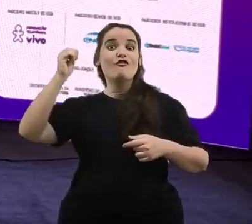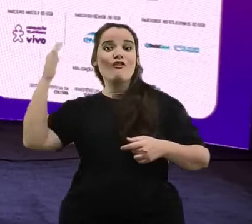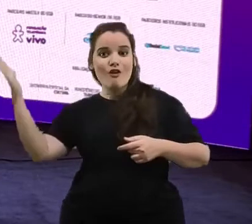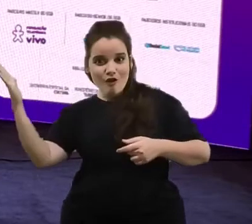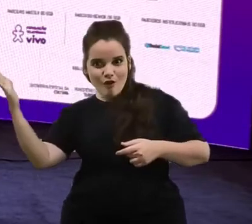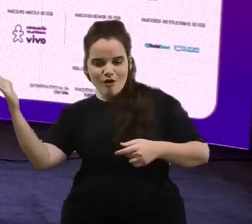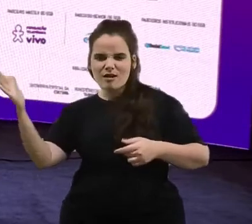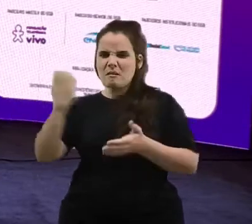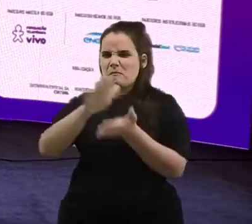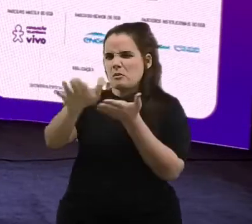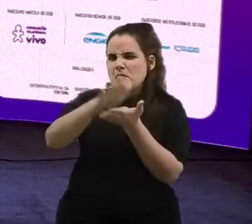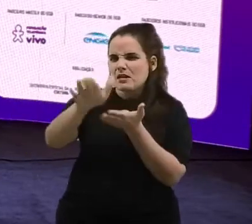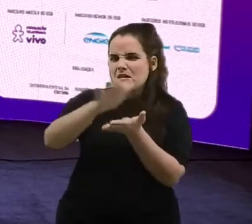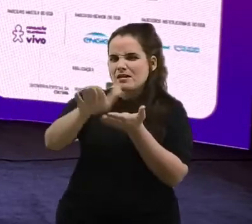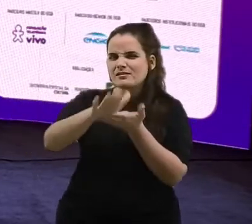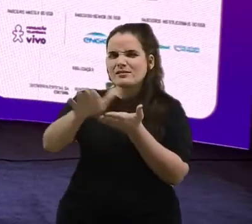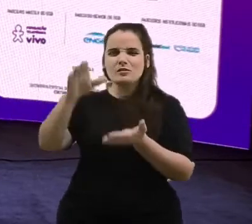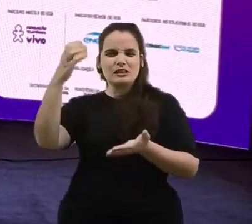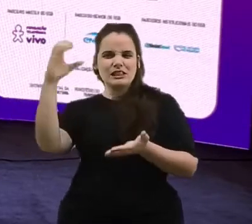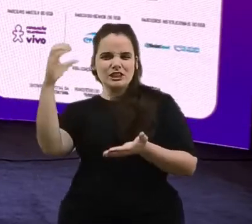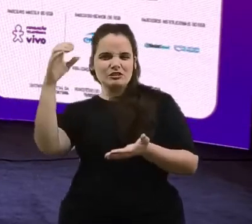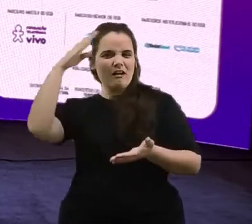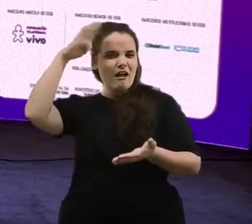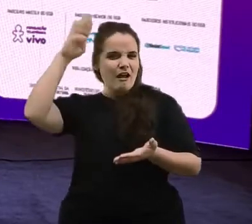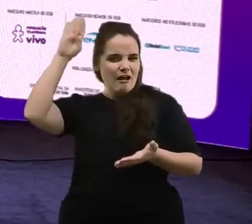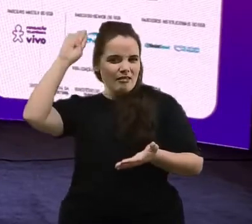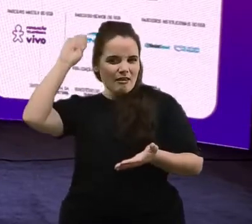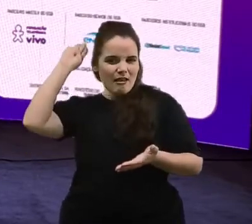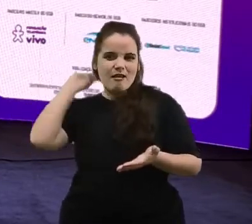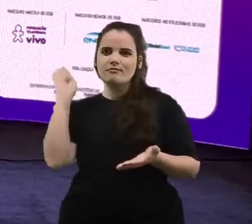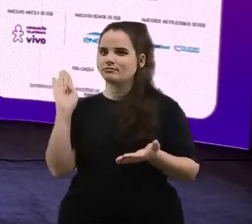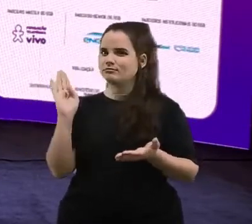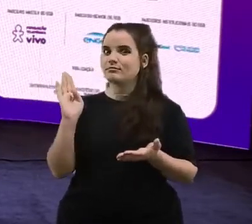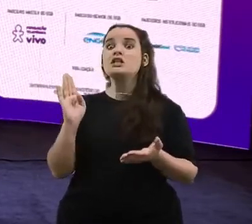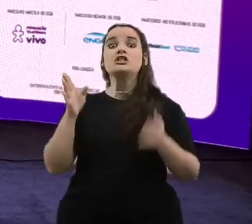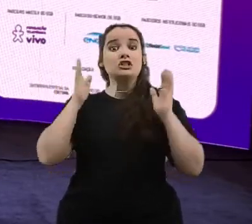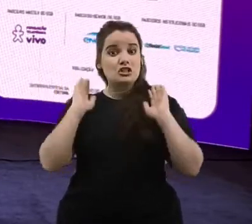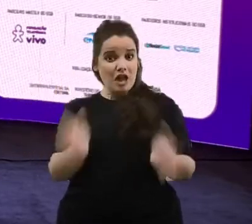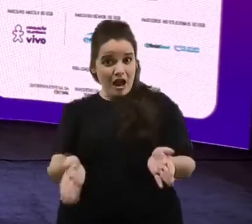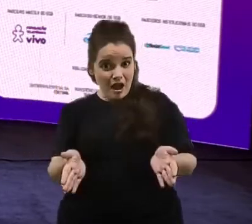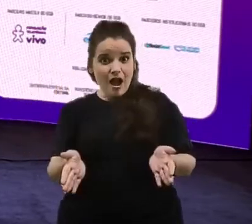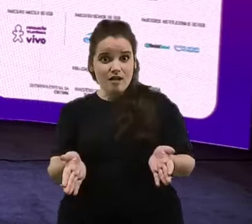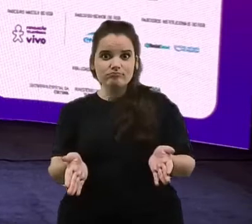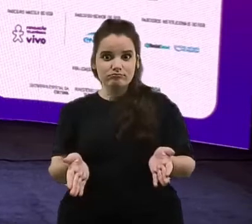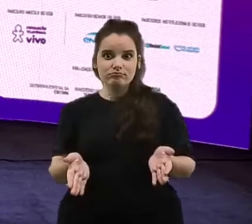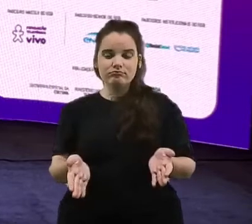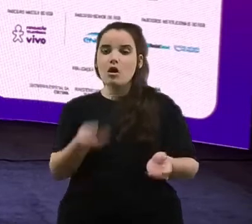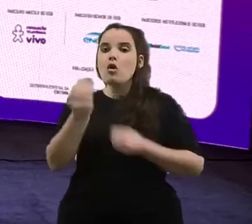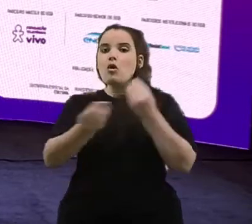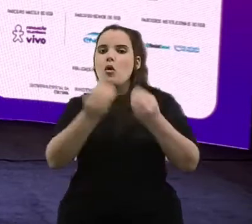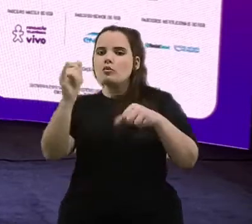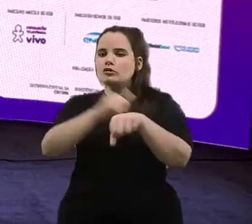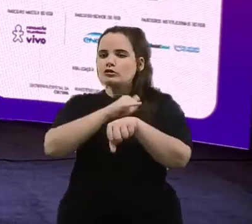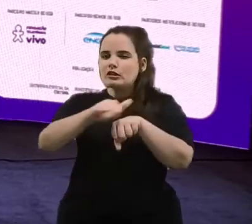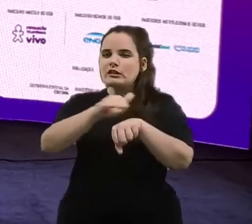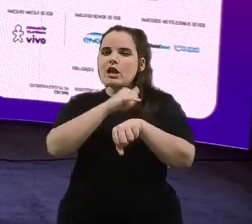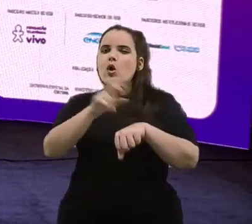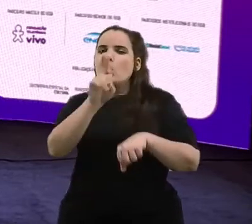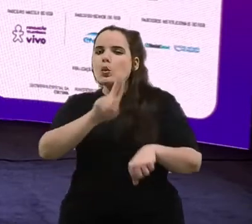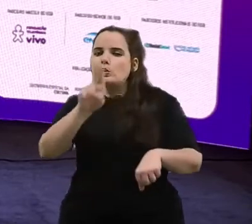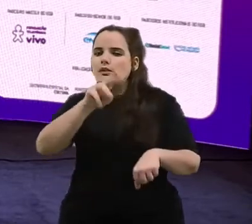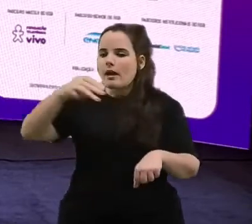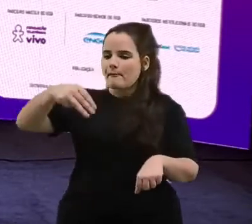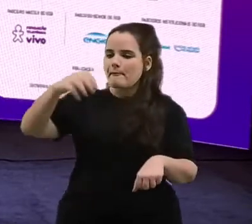área de utilização de machine learning para a seleção do melhor tratamento a ser entregue para uma